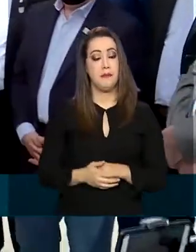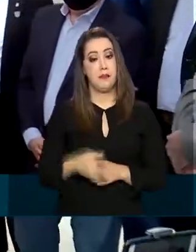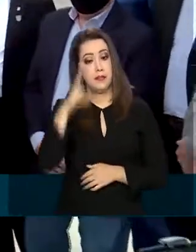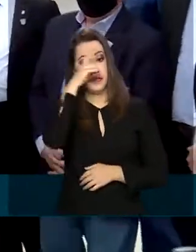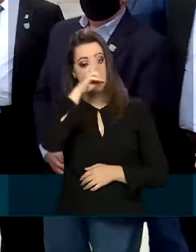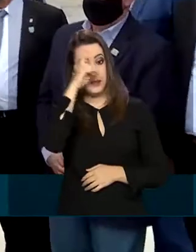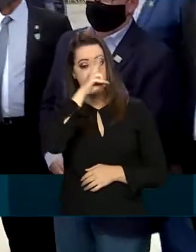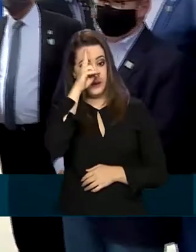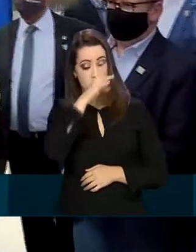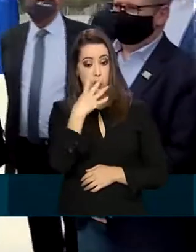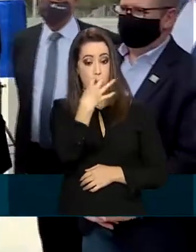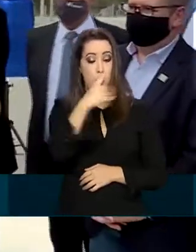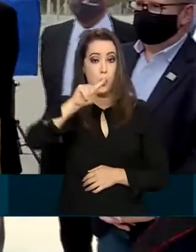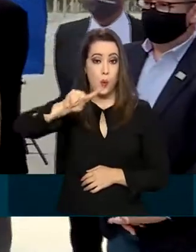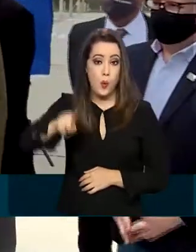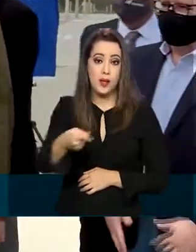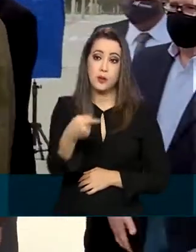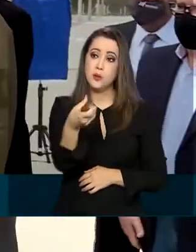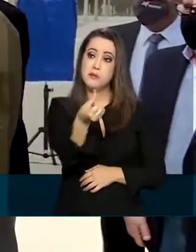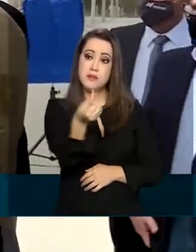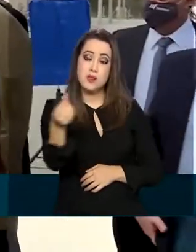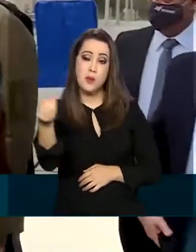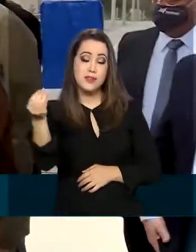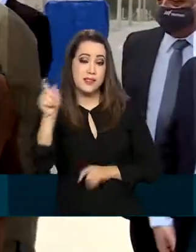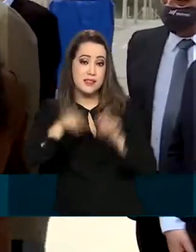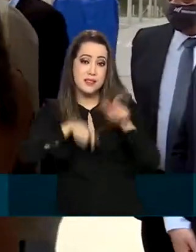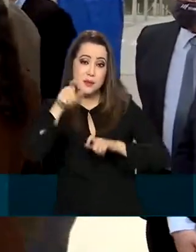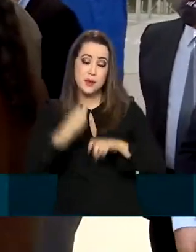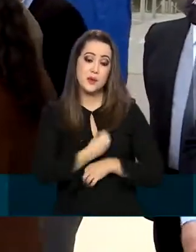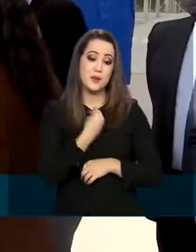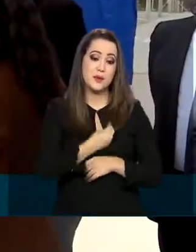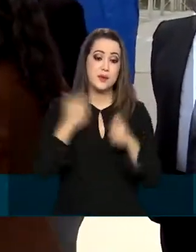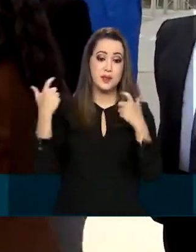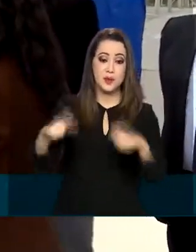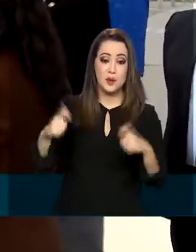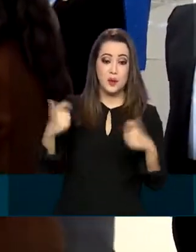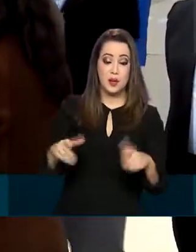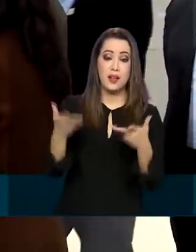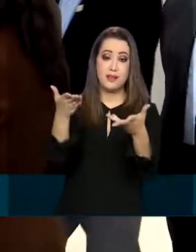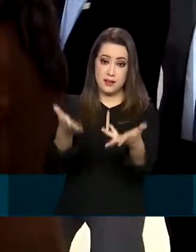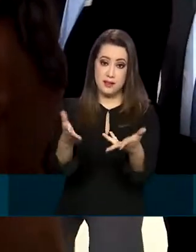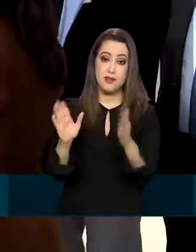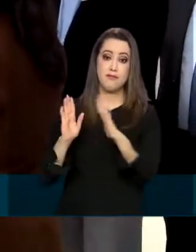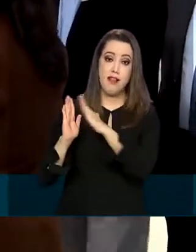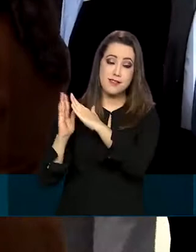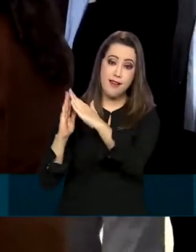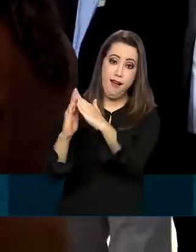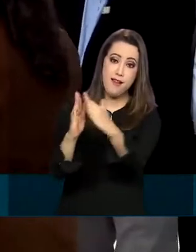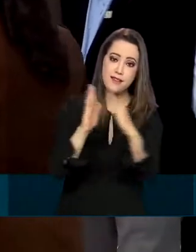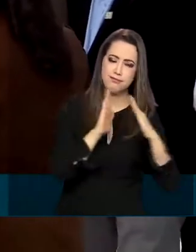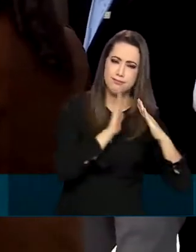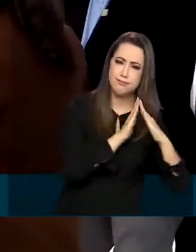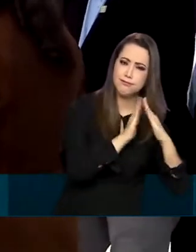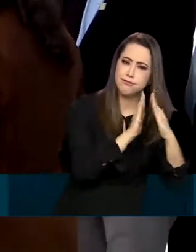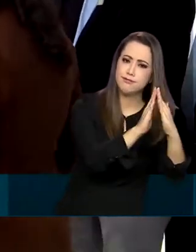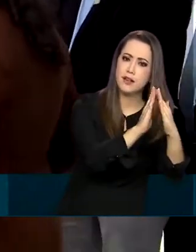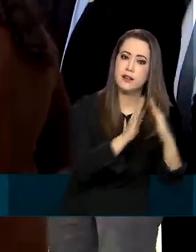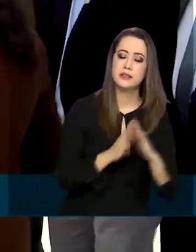Lembrando que são 4.600 moradores que vão morar nesses quatro conjuntos habitacionais.